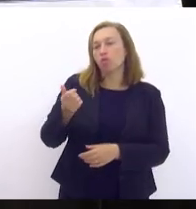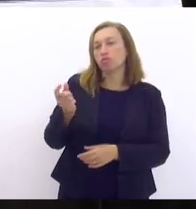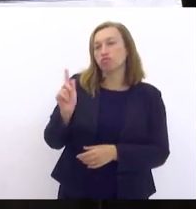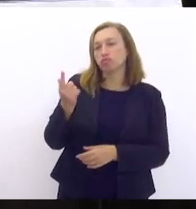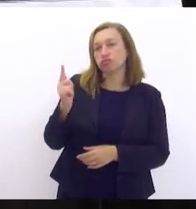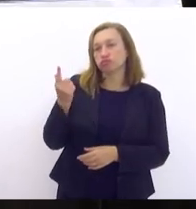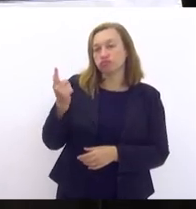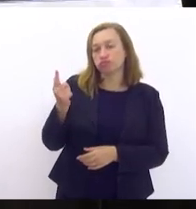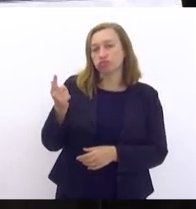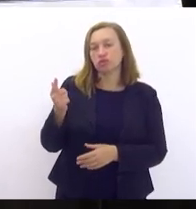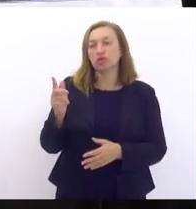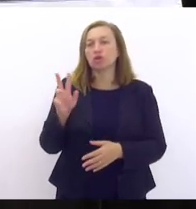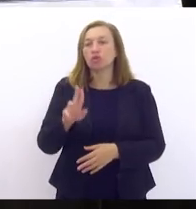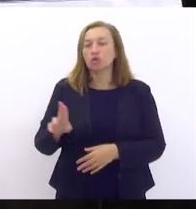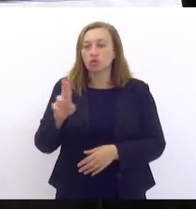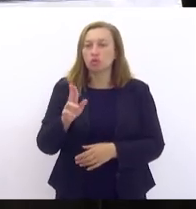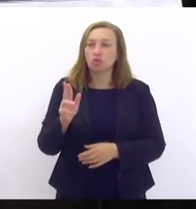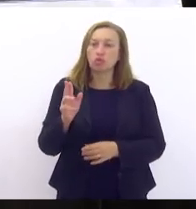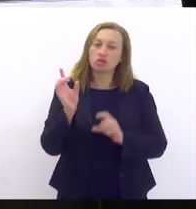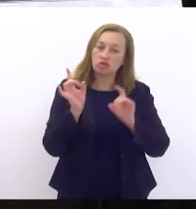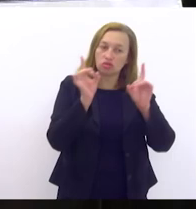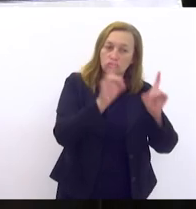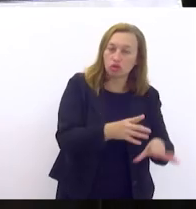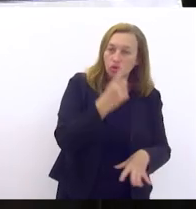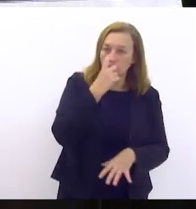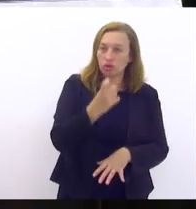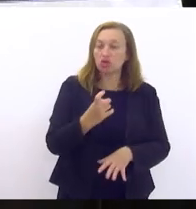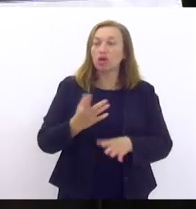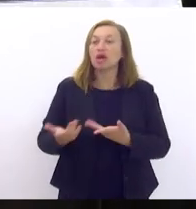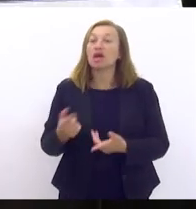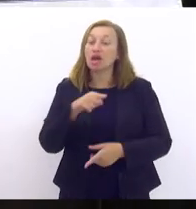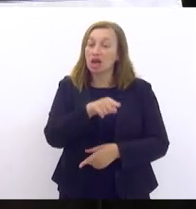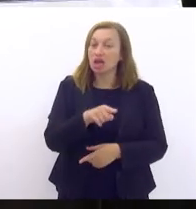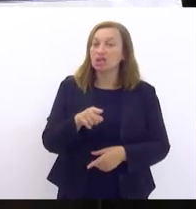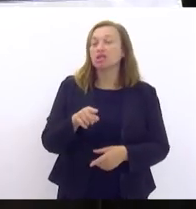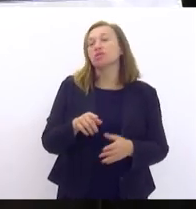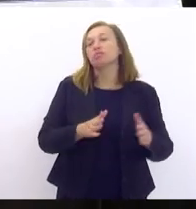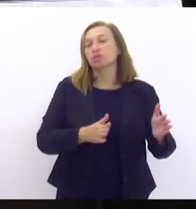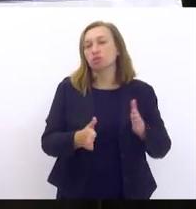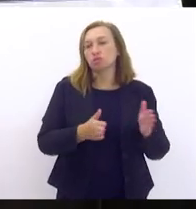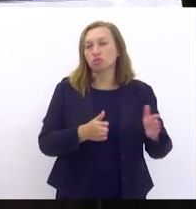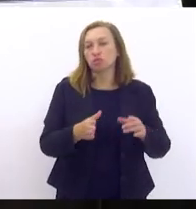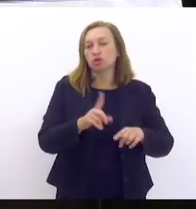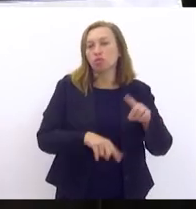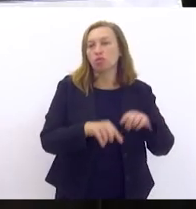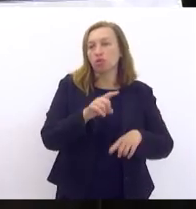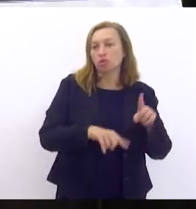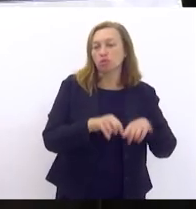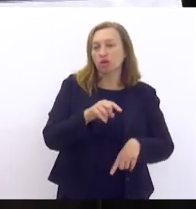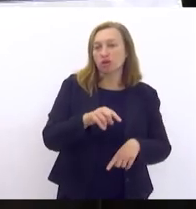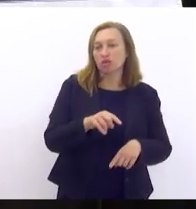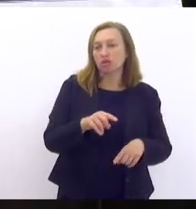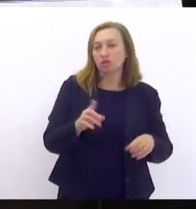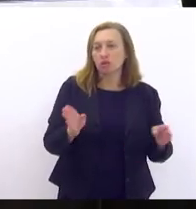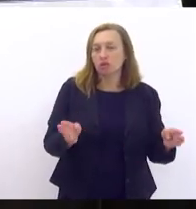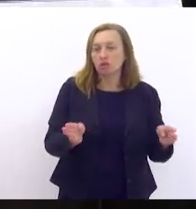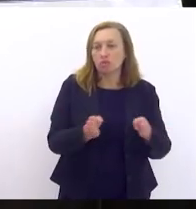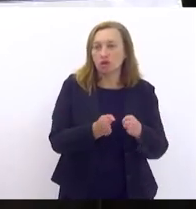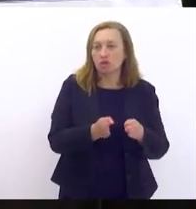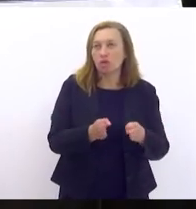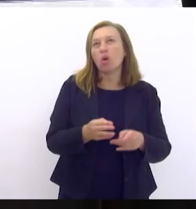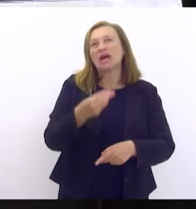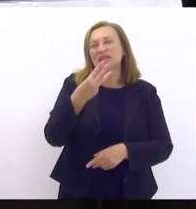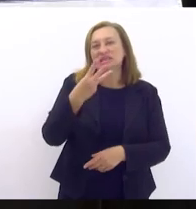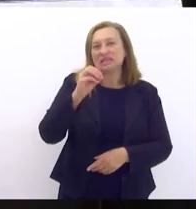né é esses produtos que tem uma vida útil menor já é em torno de 30